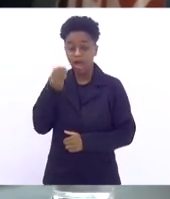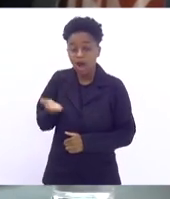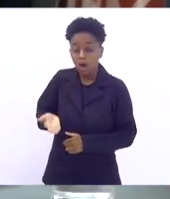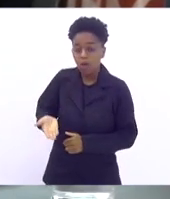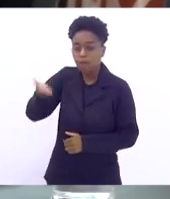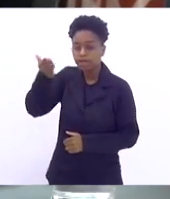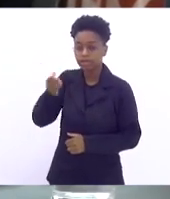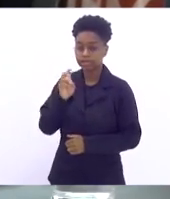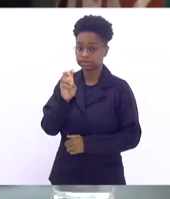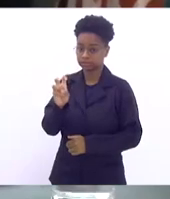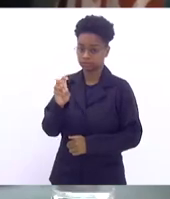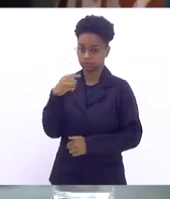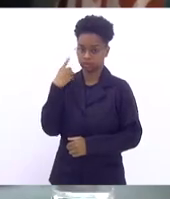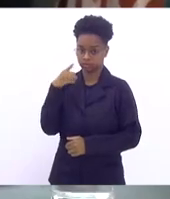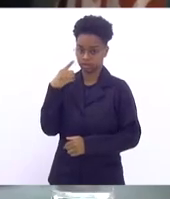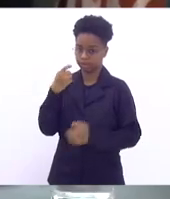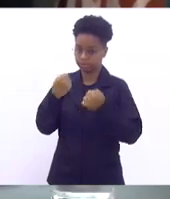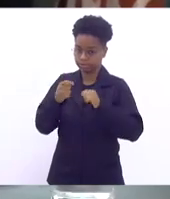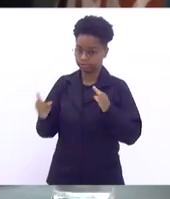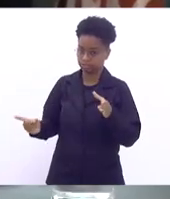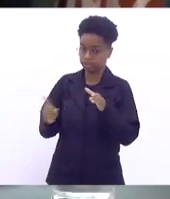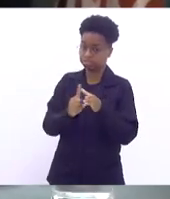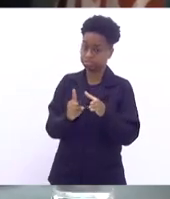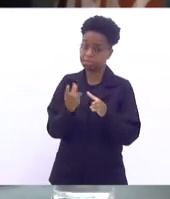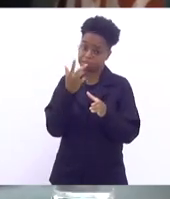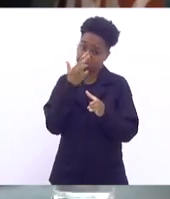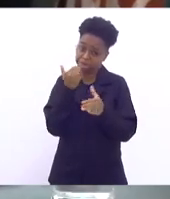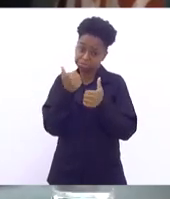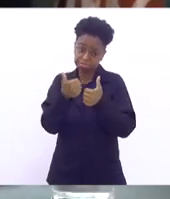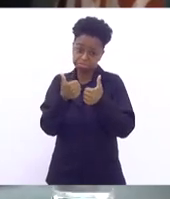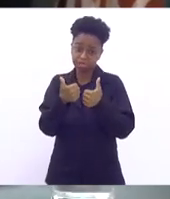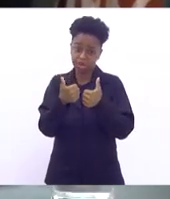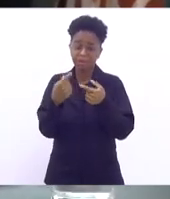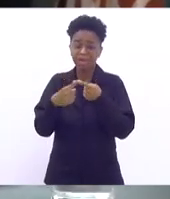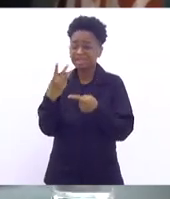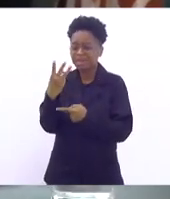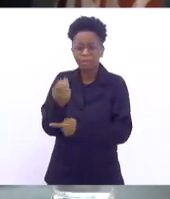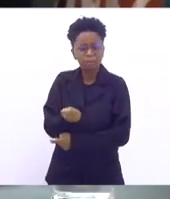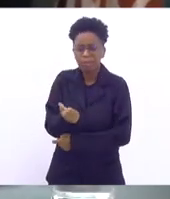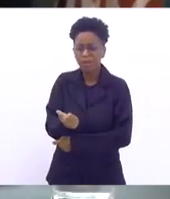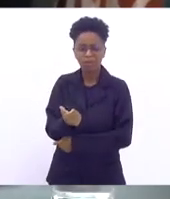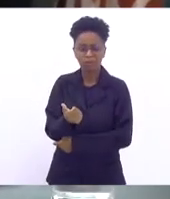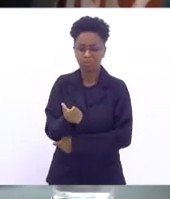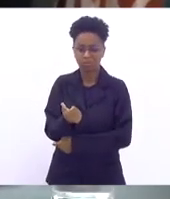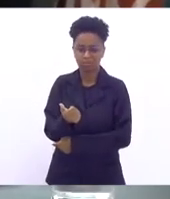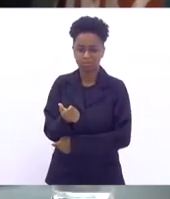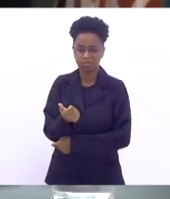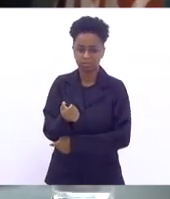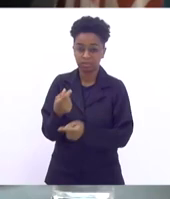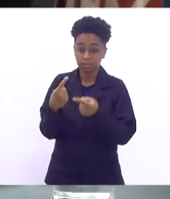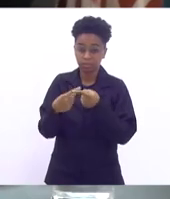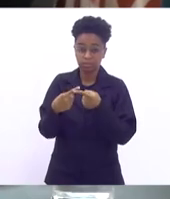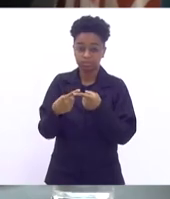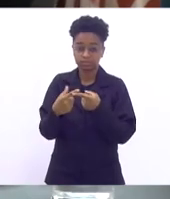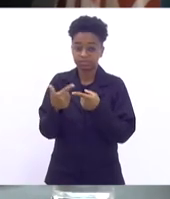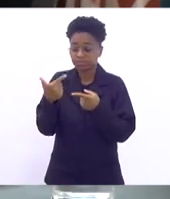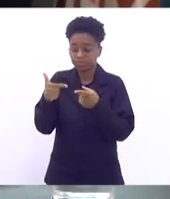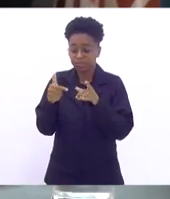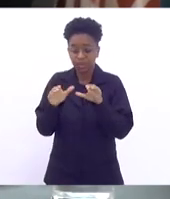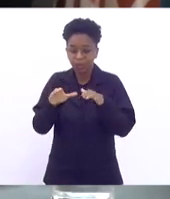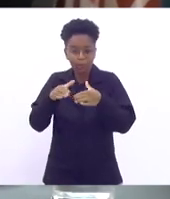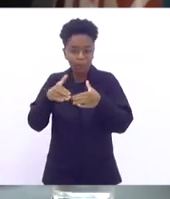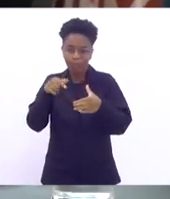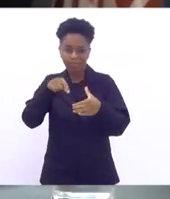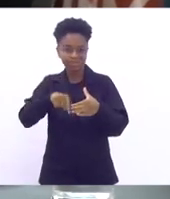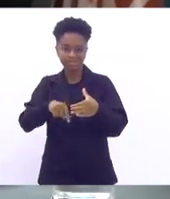cinco deputados me parece pertinente três deputados é muito pouco não tem comissão aqui